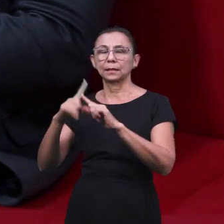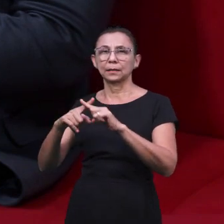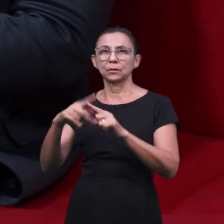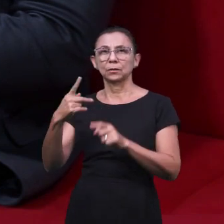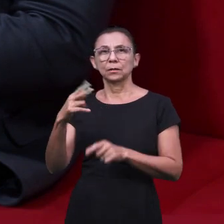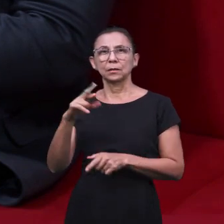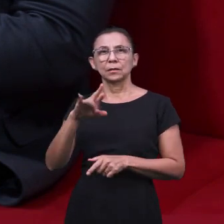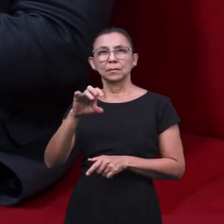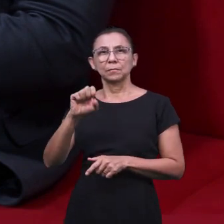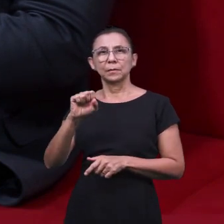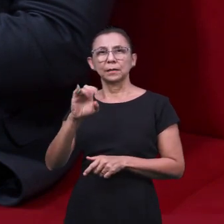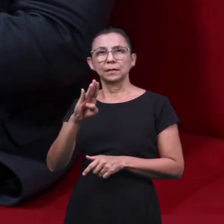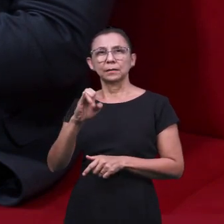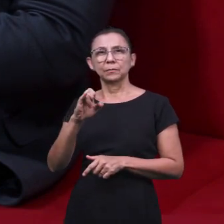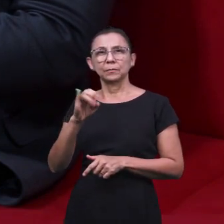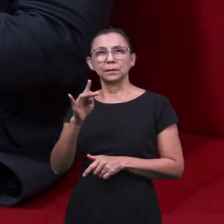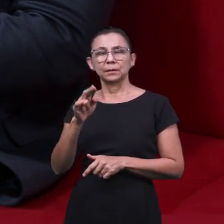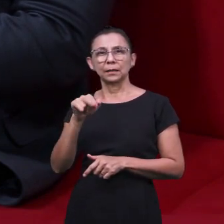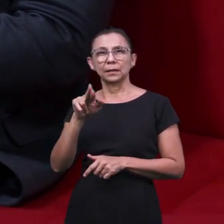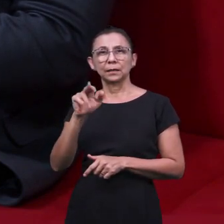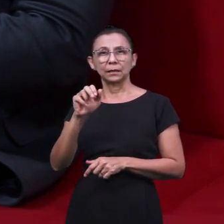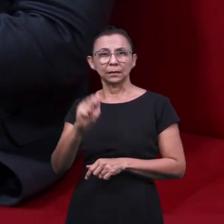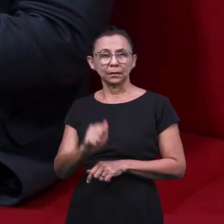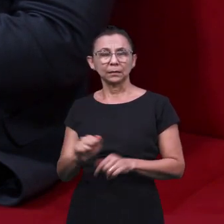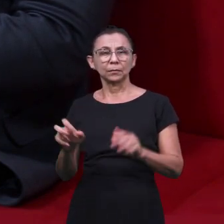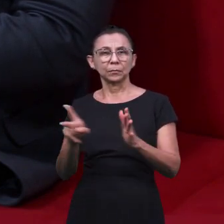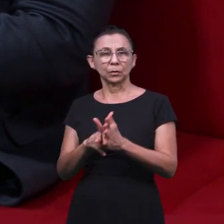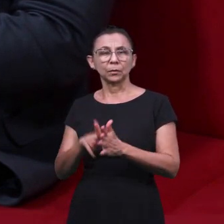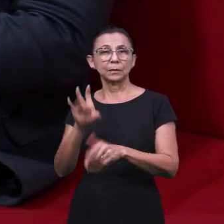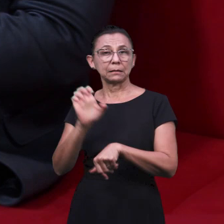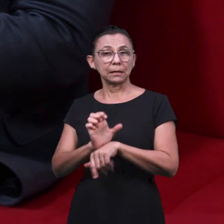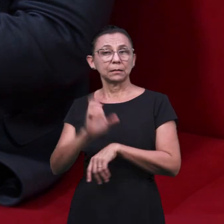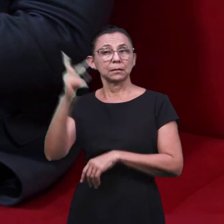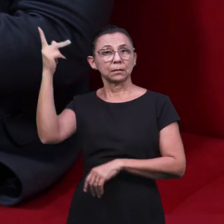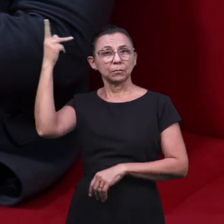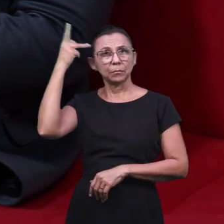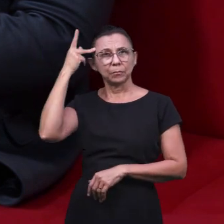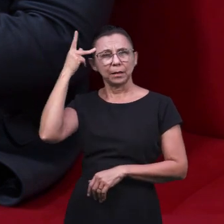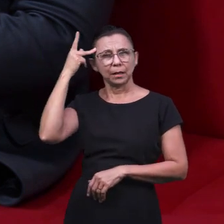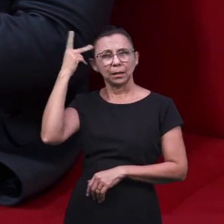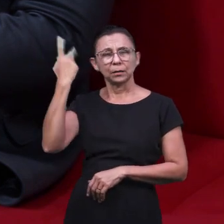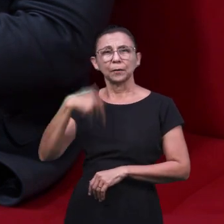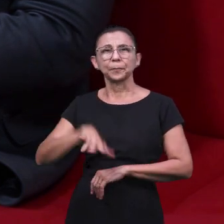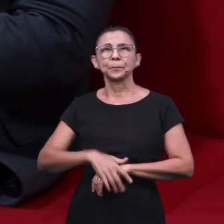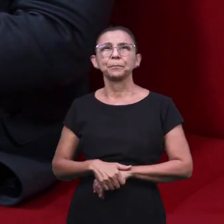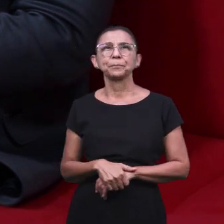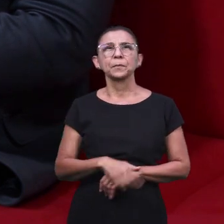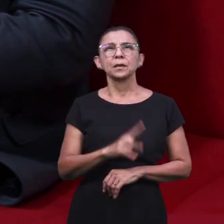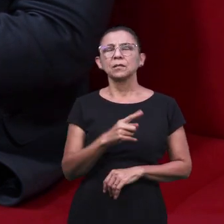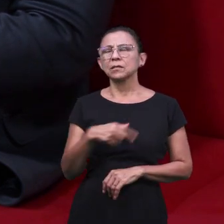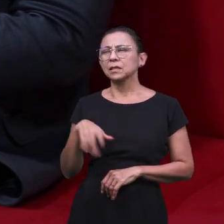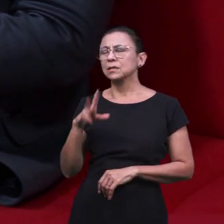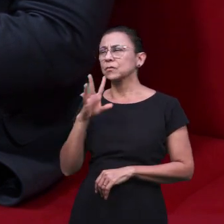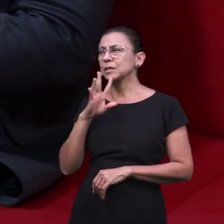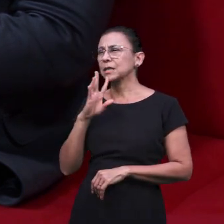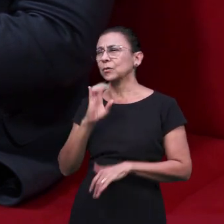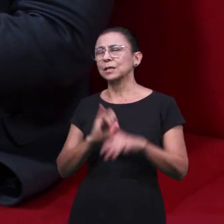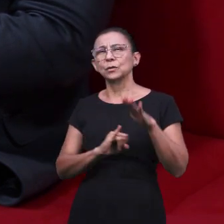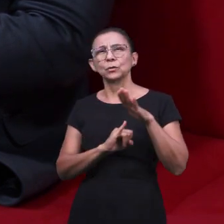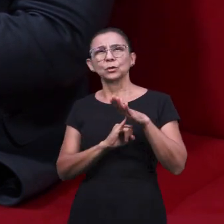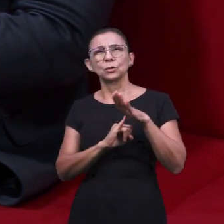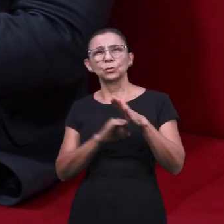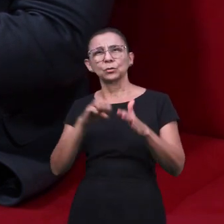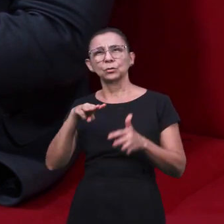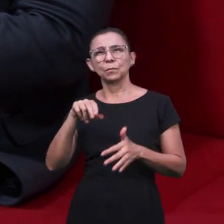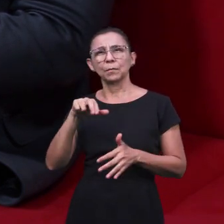eu morava no JMC, que eu não sei se você já ouviu falar, é o Instituto José Manuel da Conceição, onde meu pai era